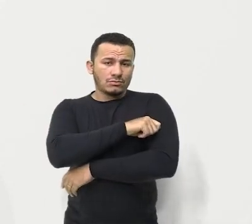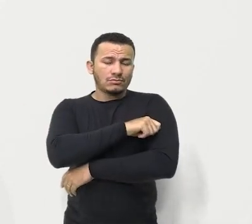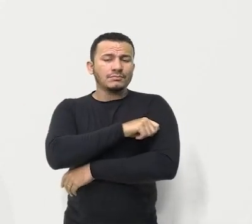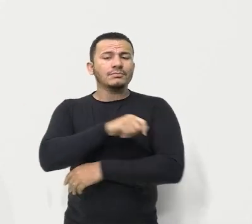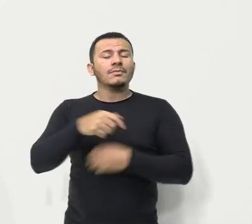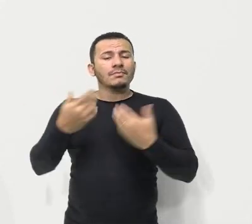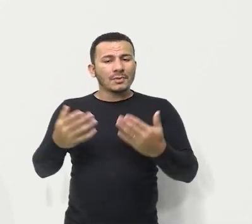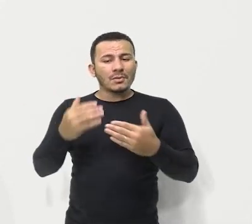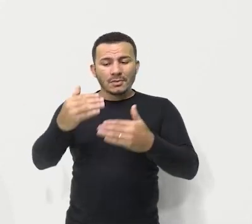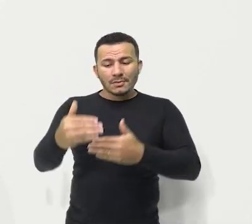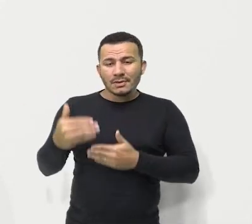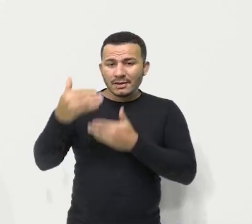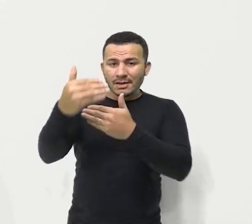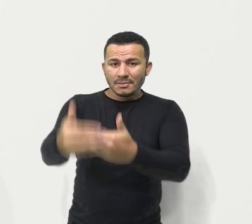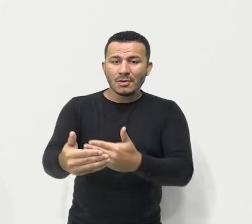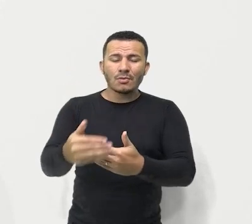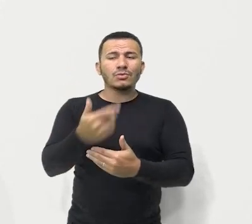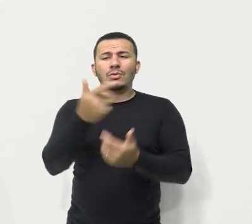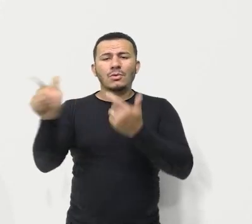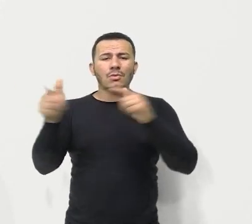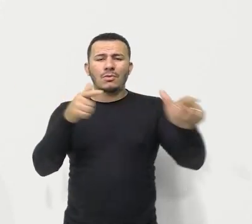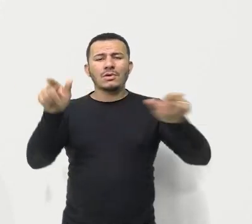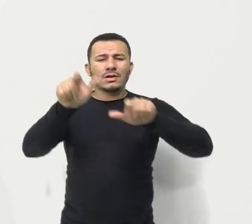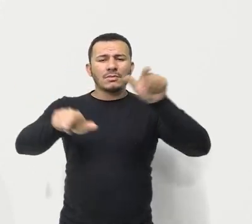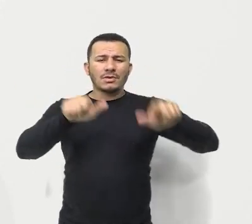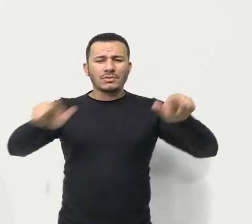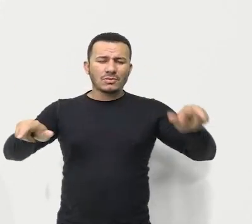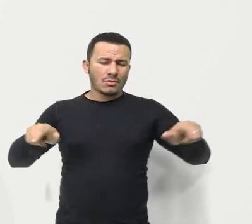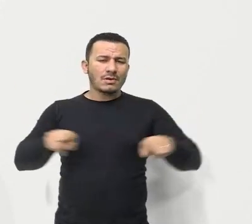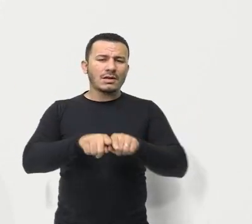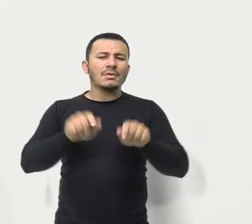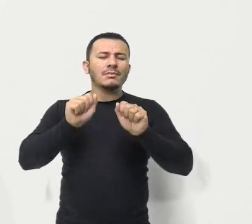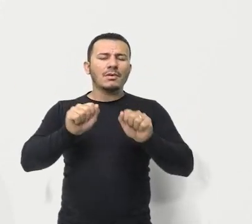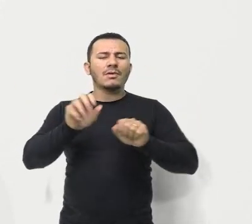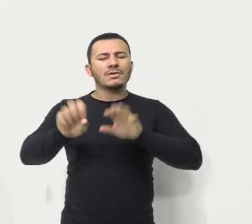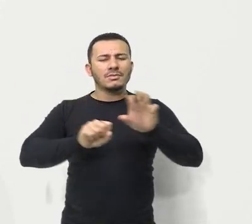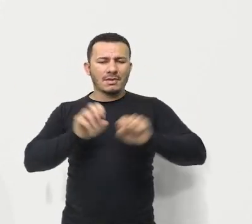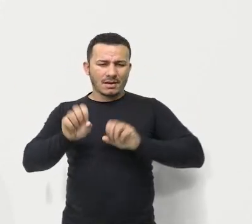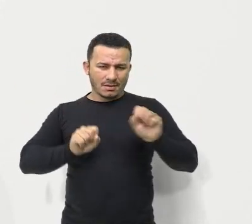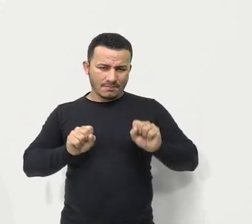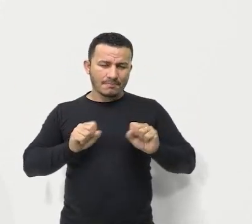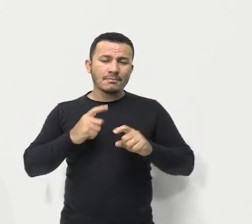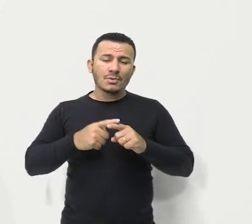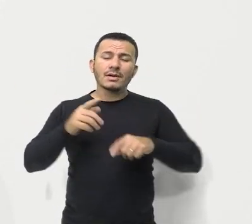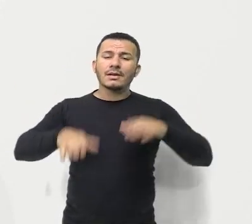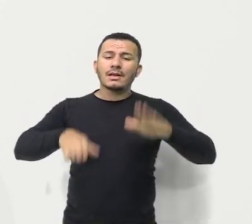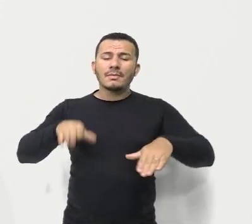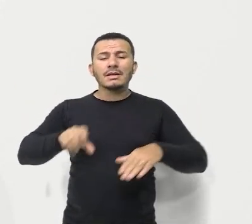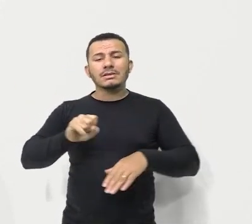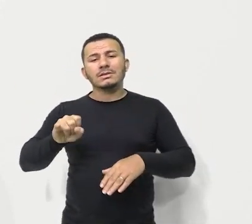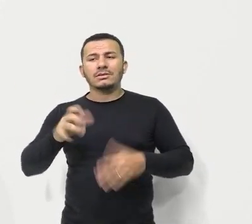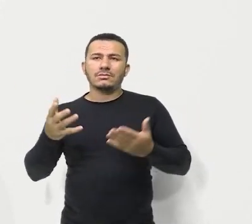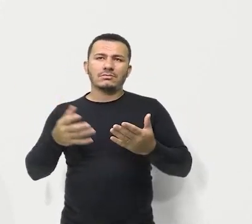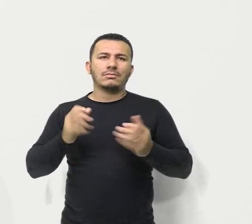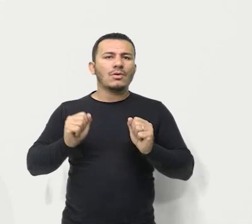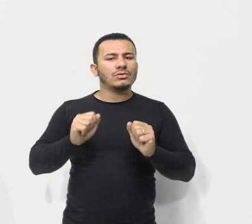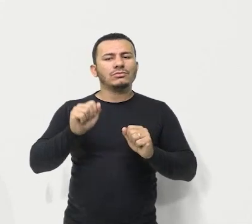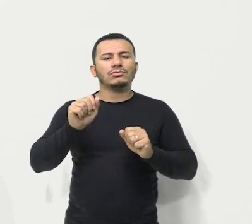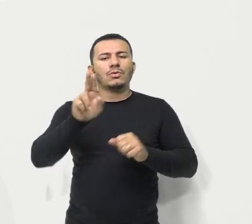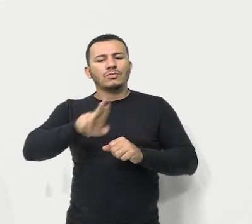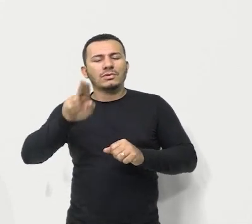sim, posteriormente, demais usuários da internet, porque de repente pode ser que a gente utilize aí para se